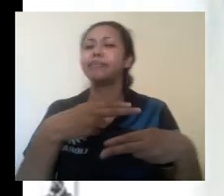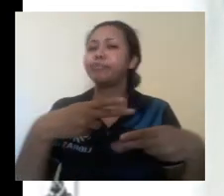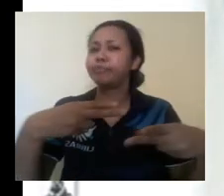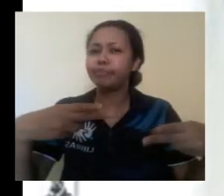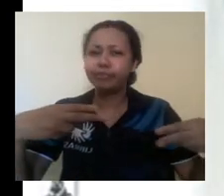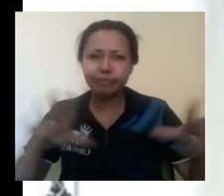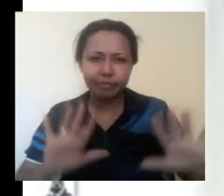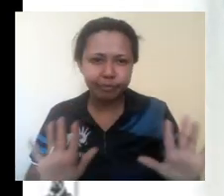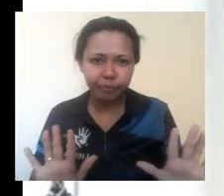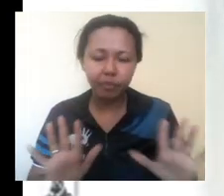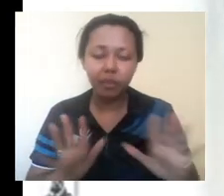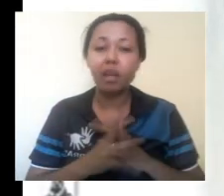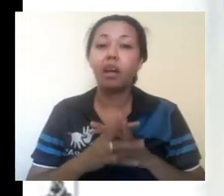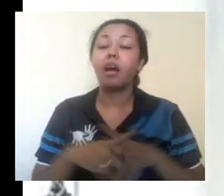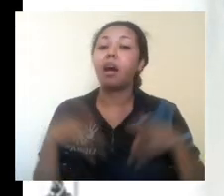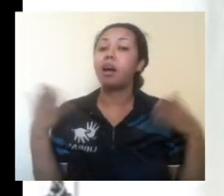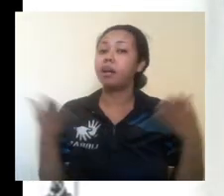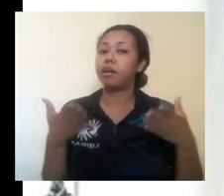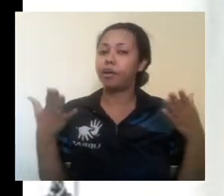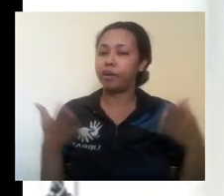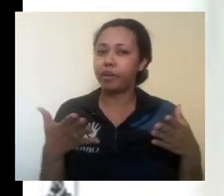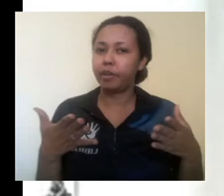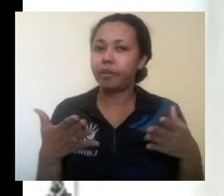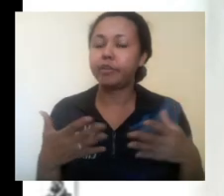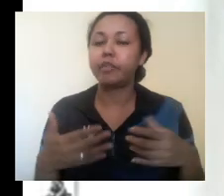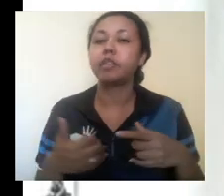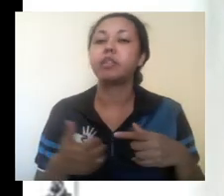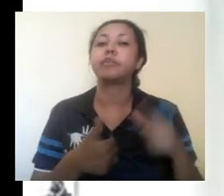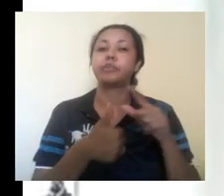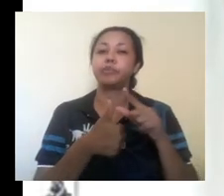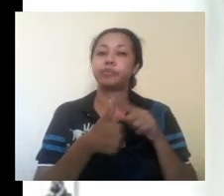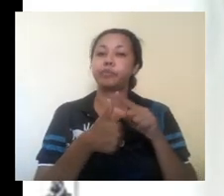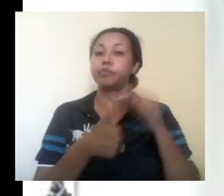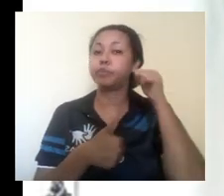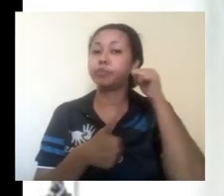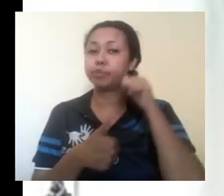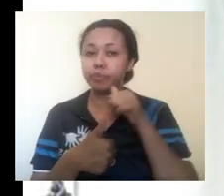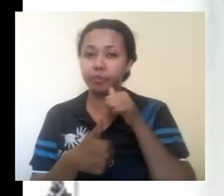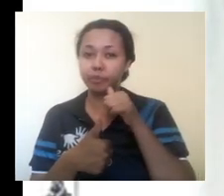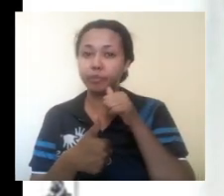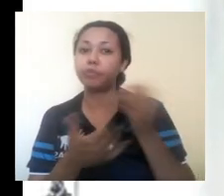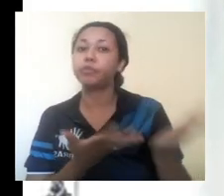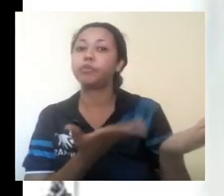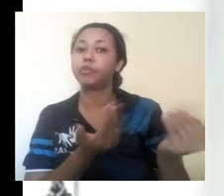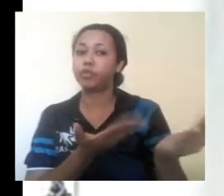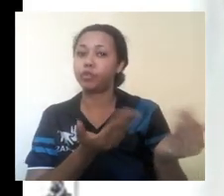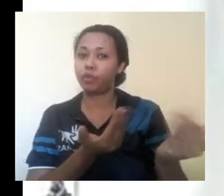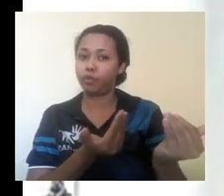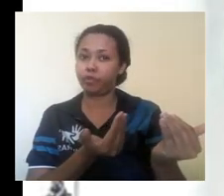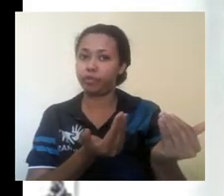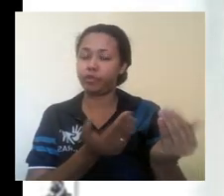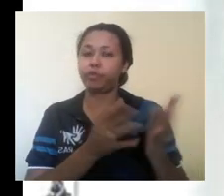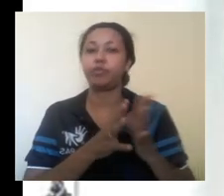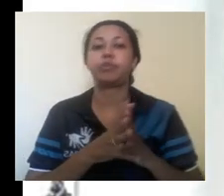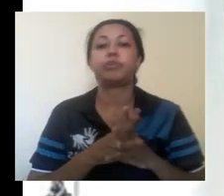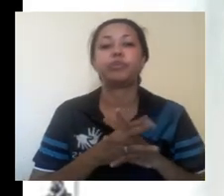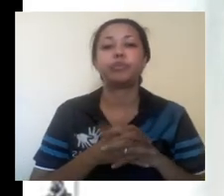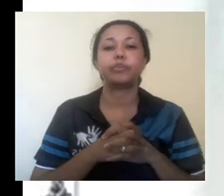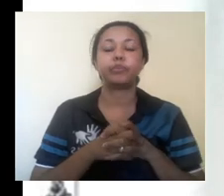jovens e solteiras. A maioria das mulheres que estão aqui, elas são mulheres casadas, mulheres que têm filho, que já têm uma